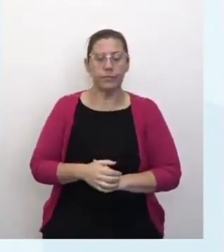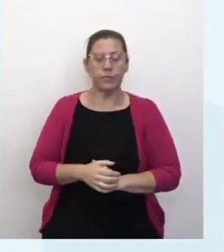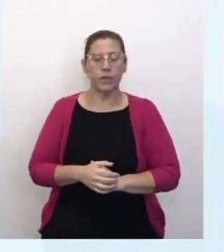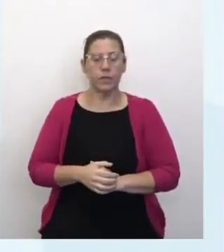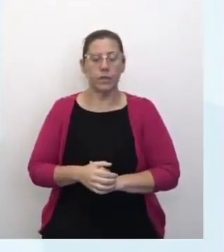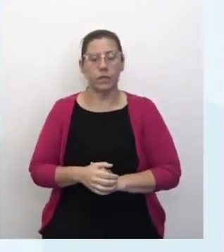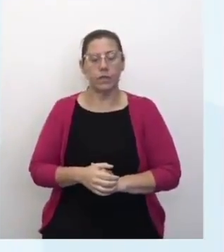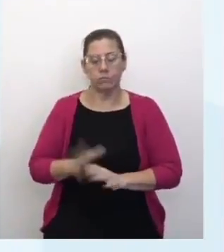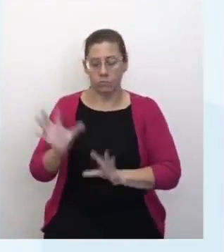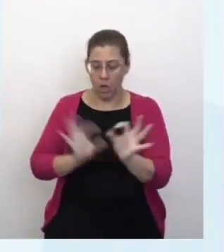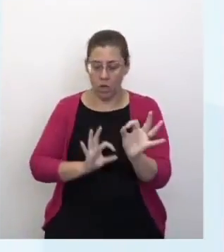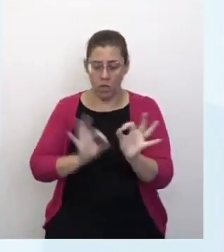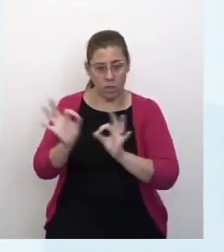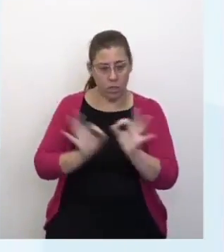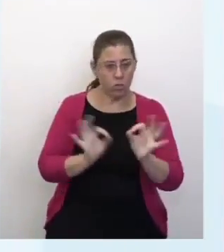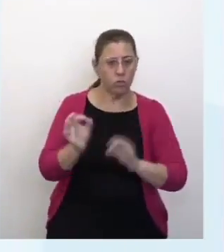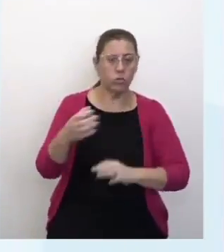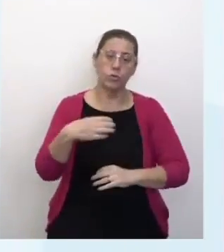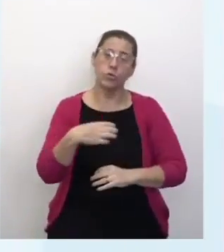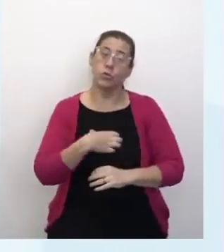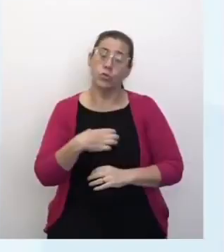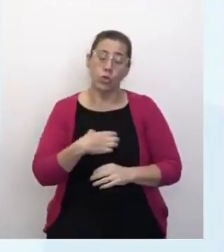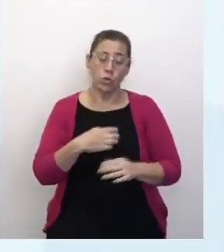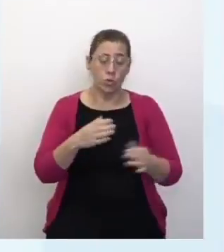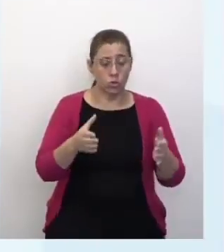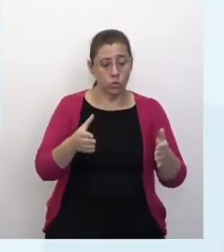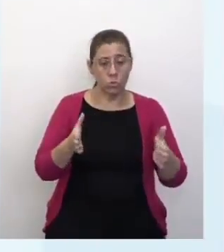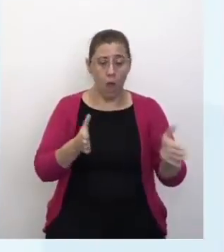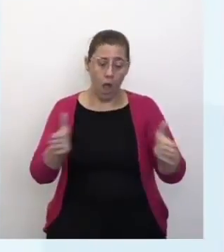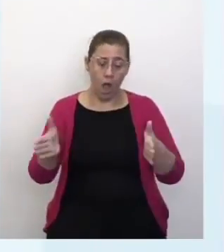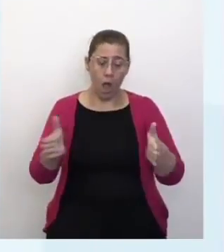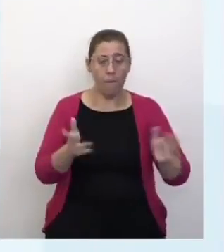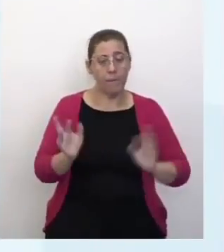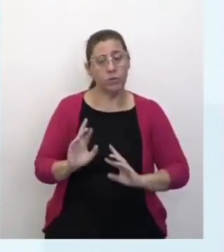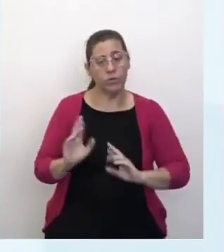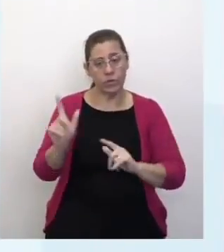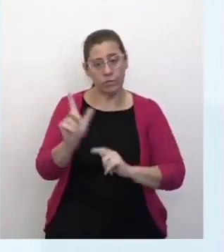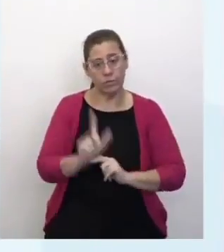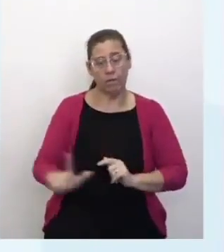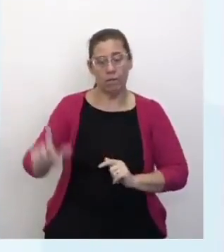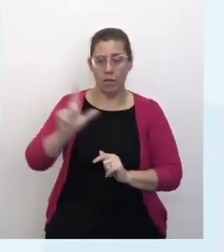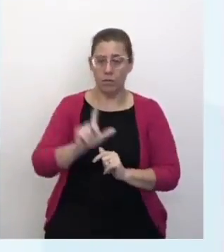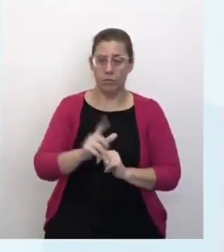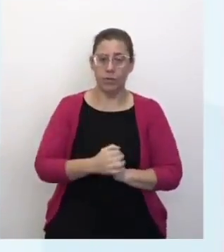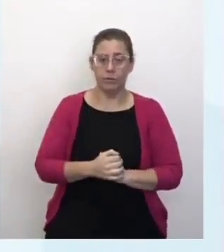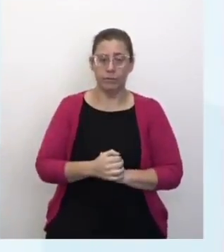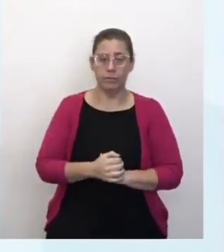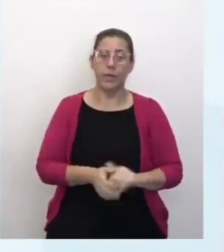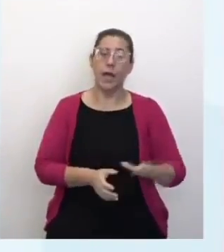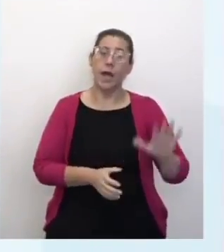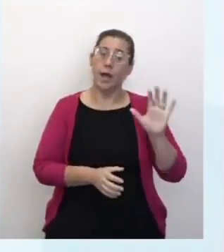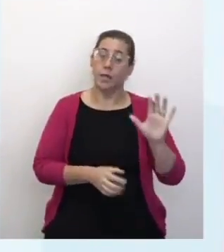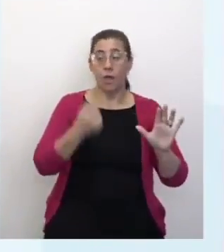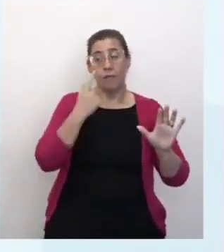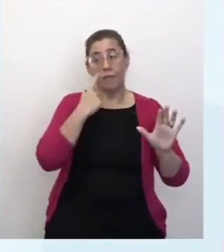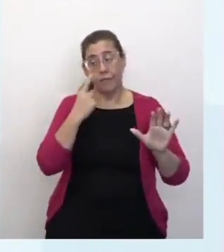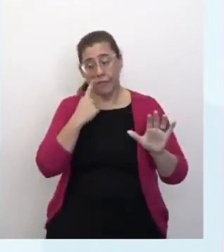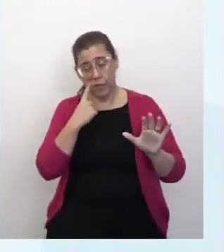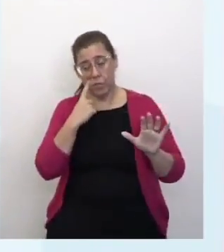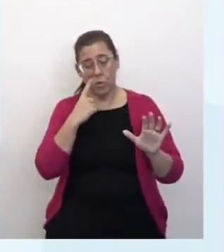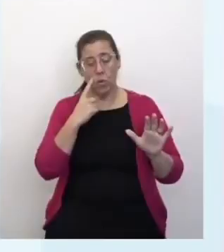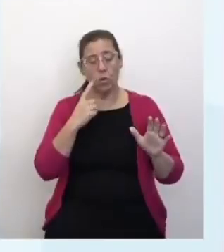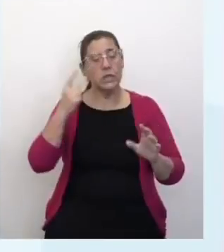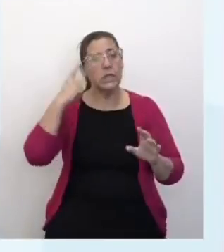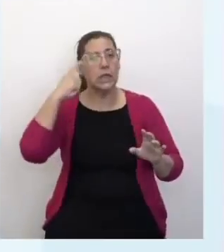estar organizada de acordo com o estilo de uma época, a sua produção literária. Assim, vimos as concepções de amor do